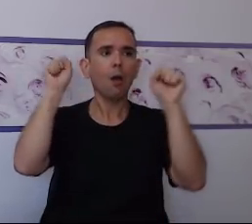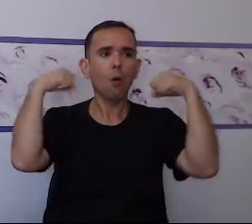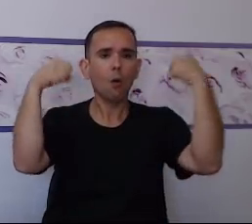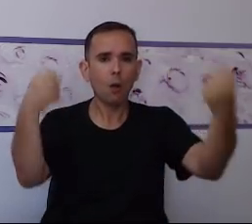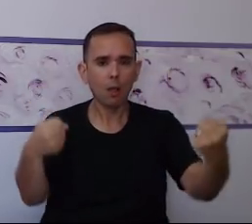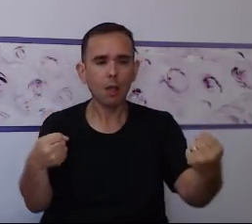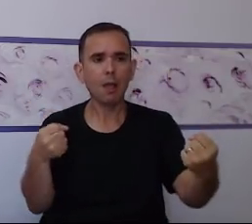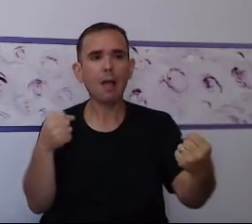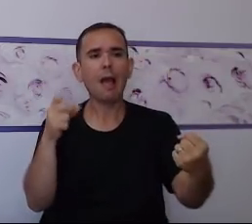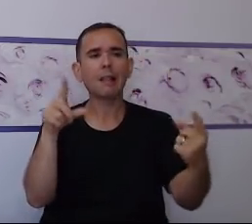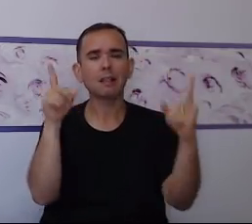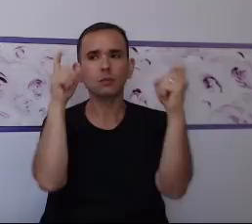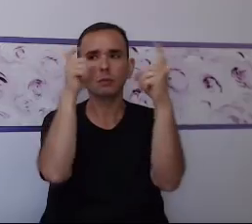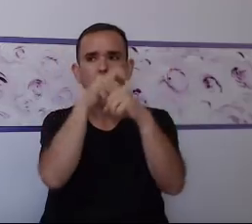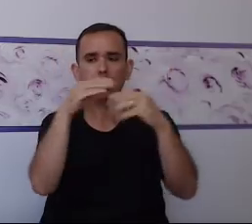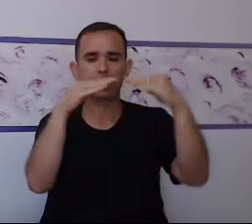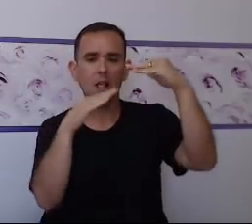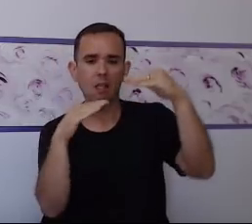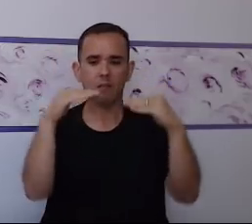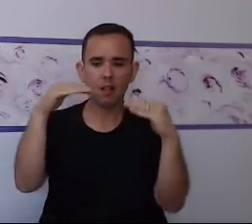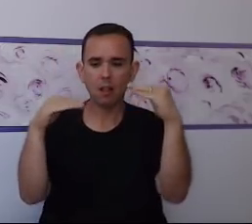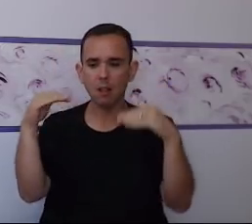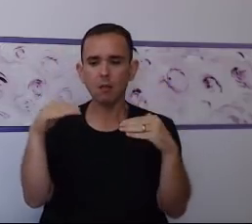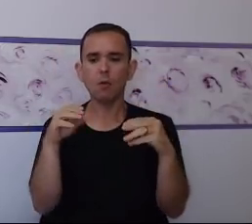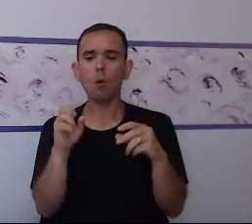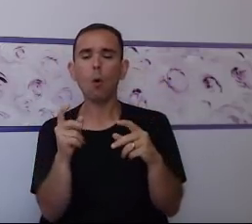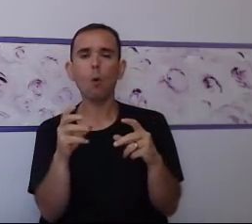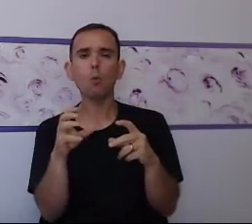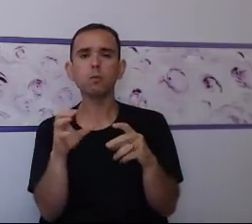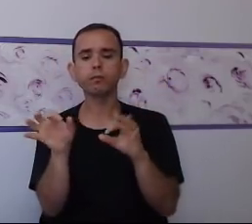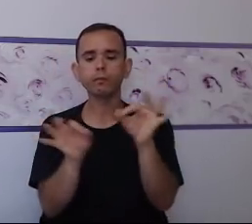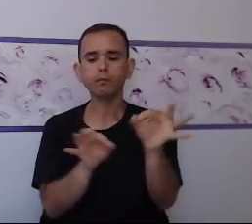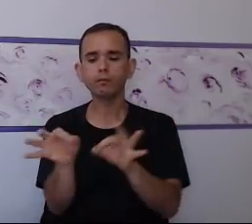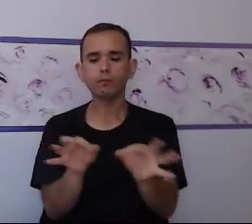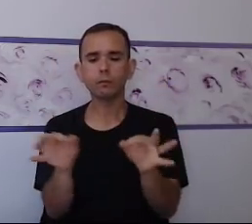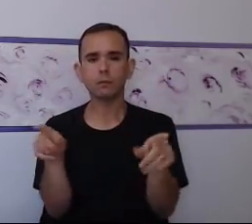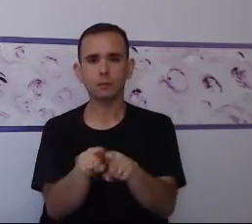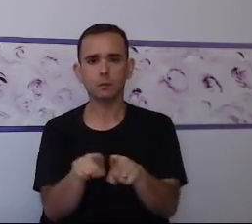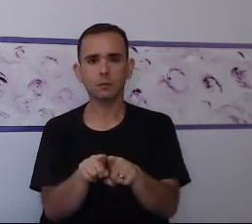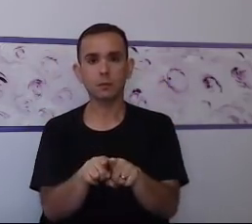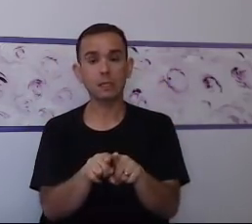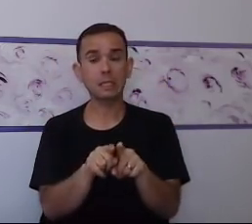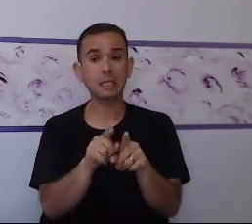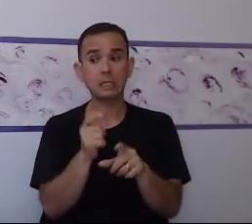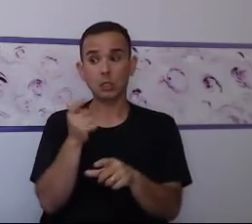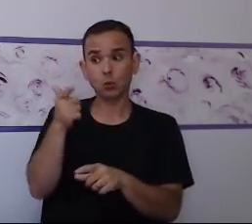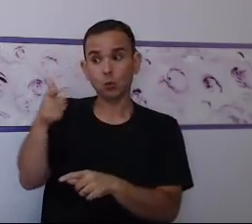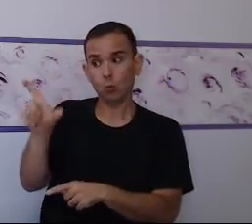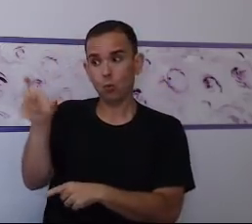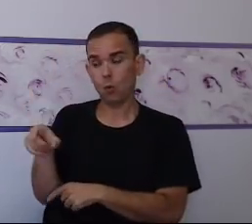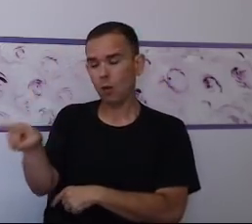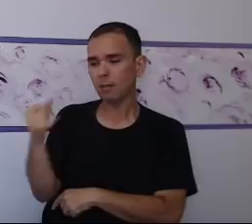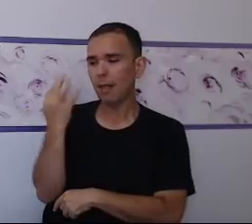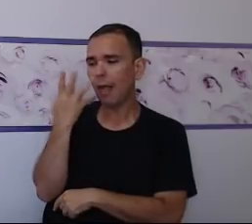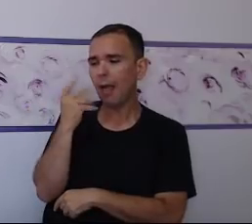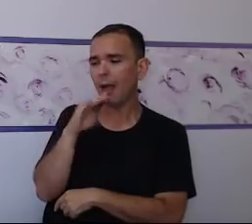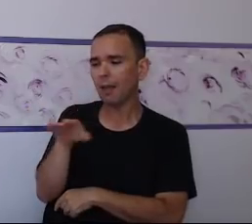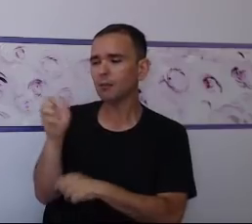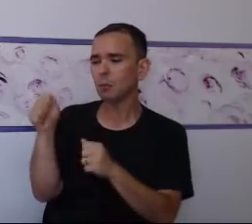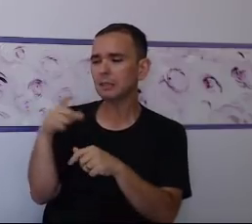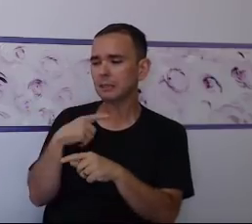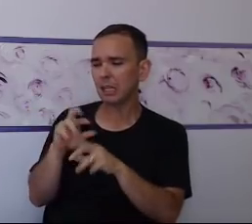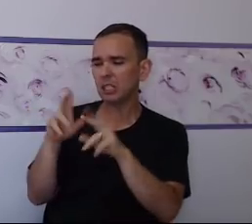alguma dificuldade de equilíbrio ou coordenação, por exemplo. Já desse outro lado, são crianças que podem ter